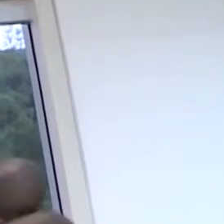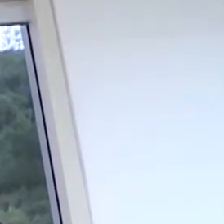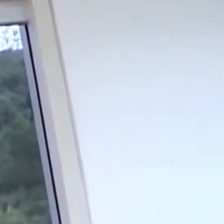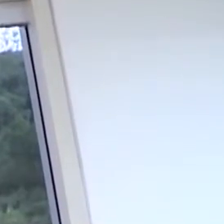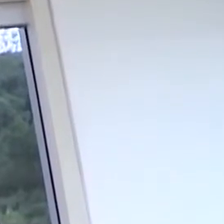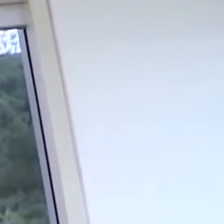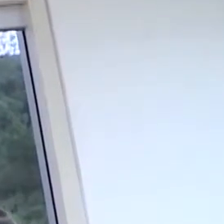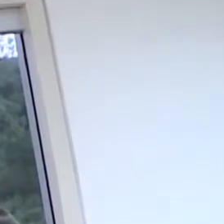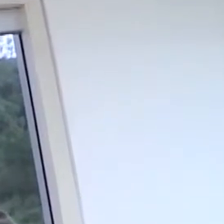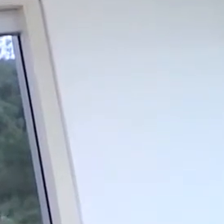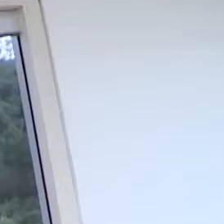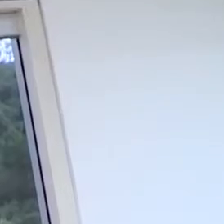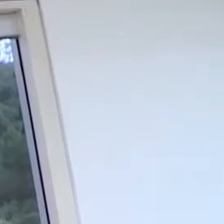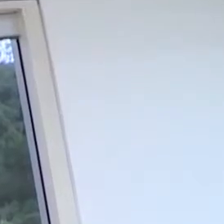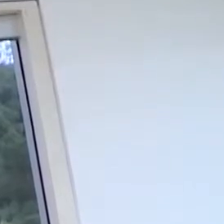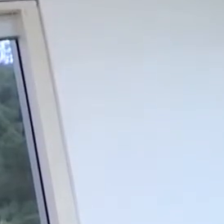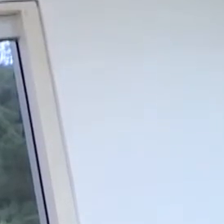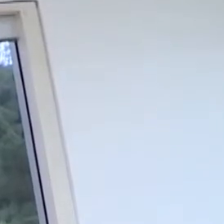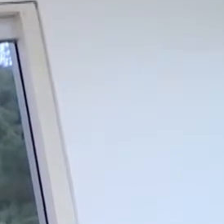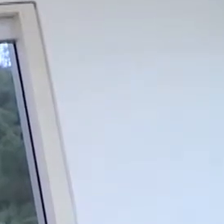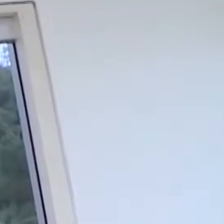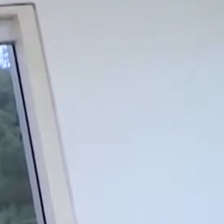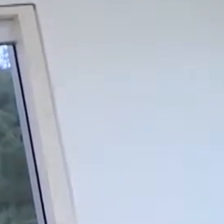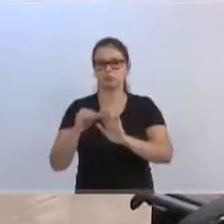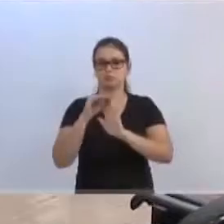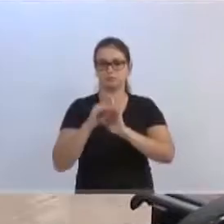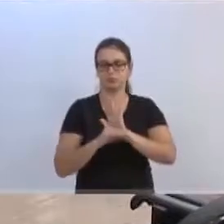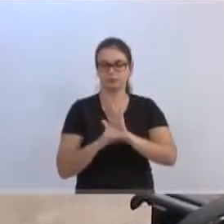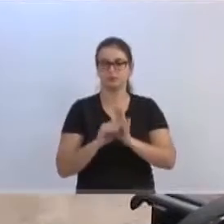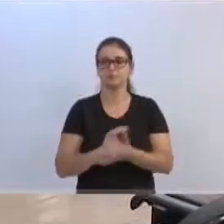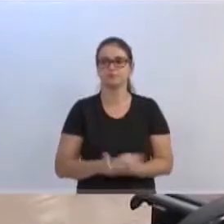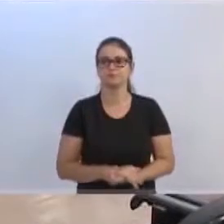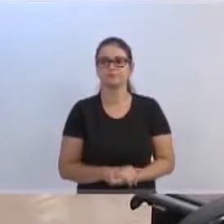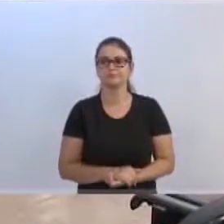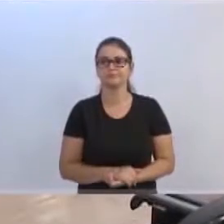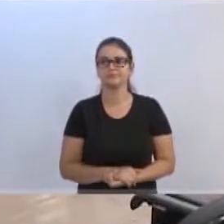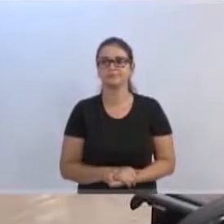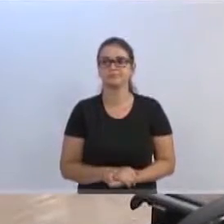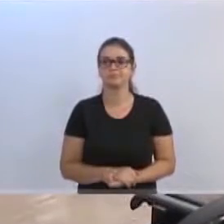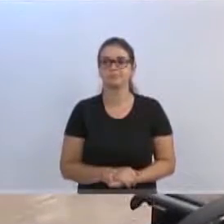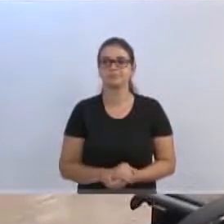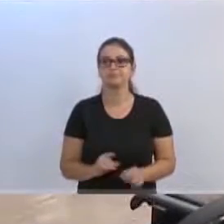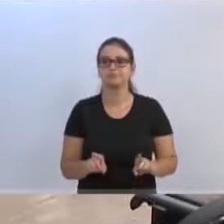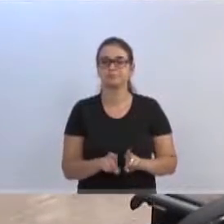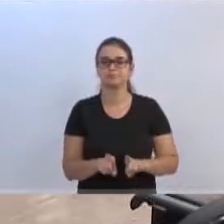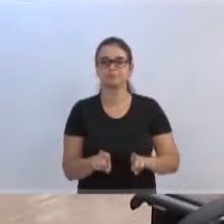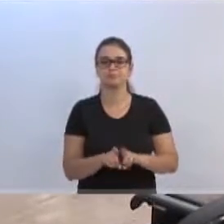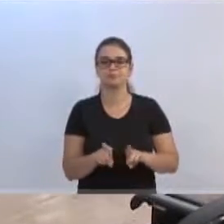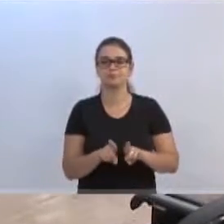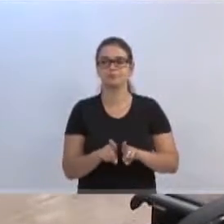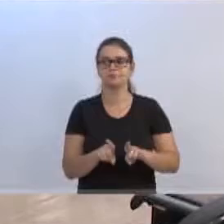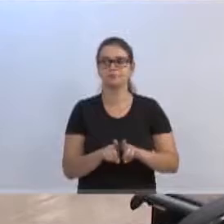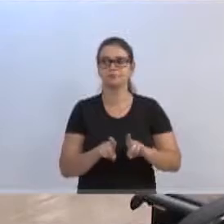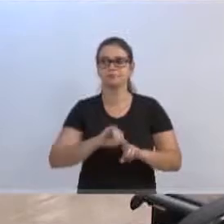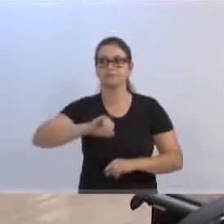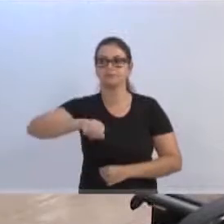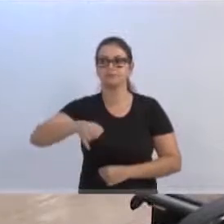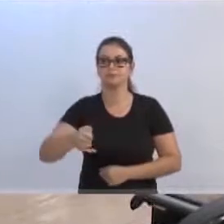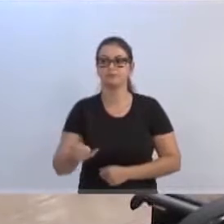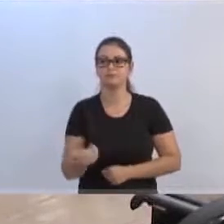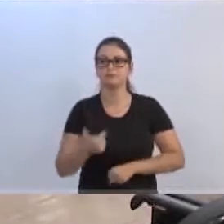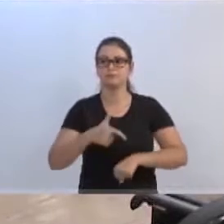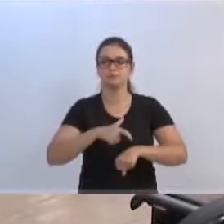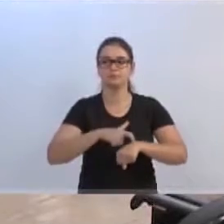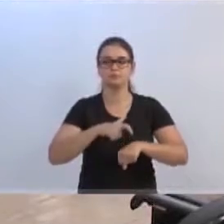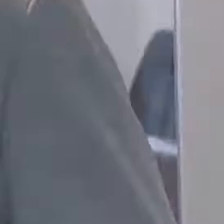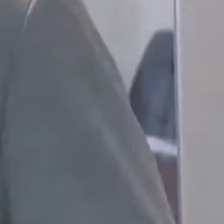anualmente no dia 28 de junho. O projeto precisa ser votado em redação final antes de ir à